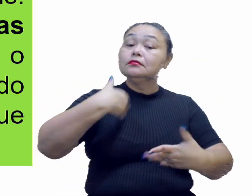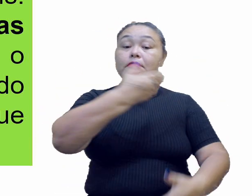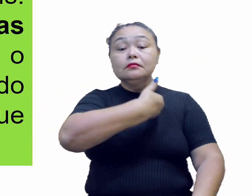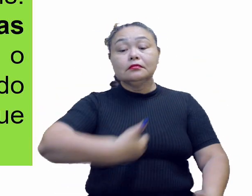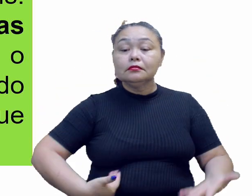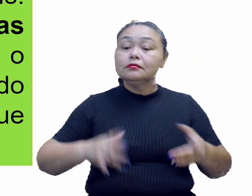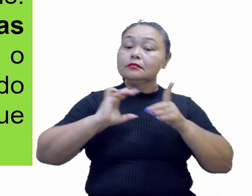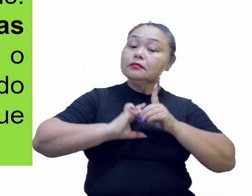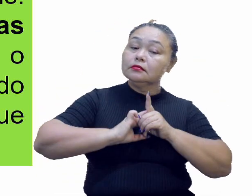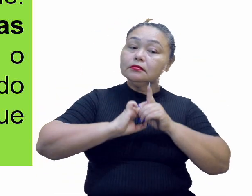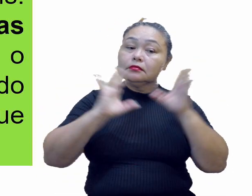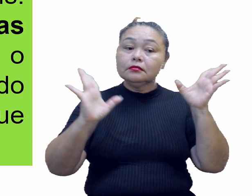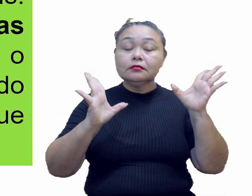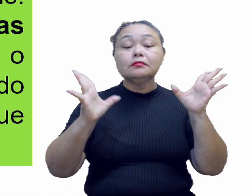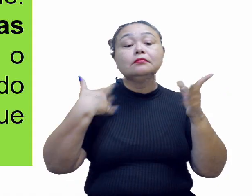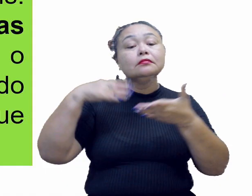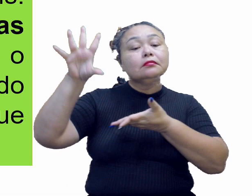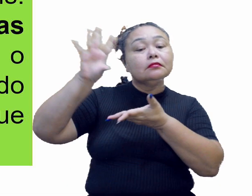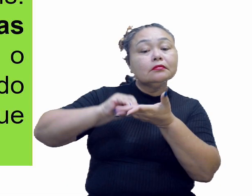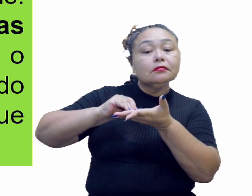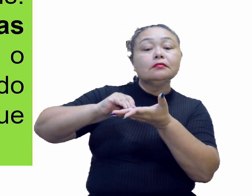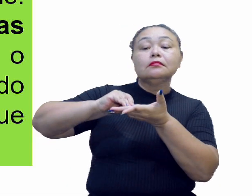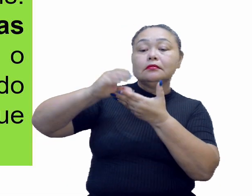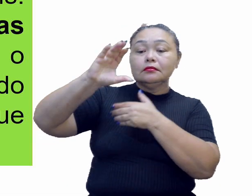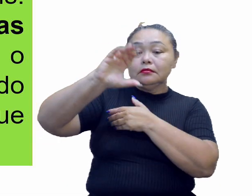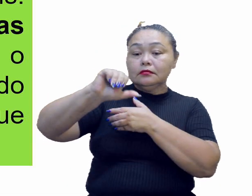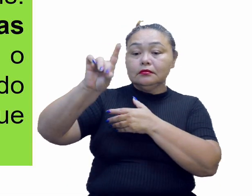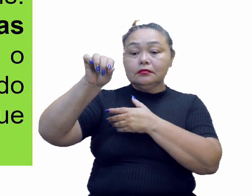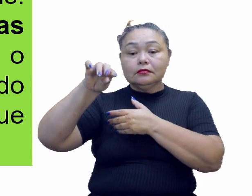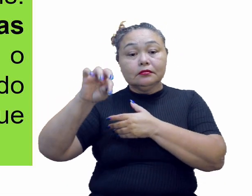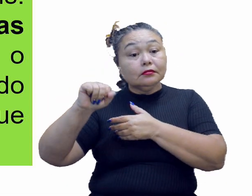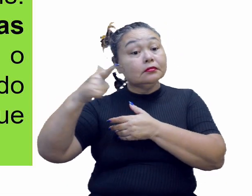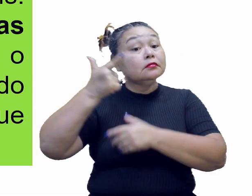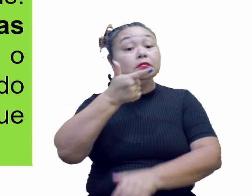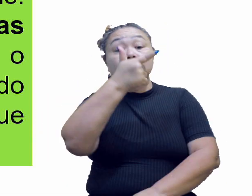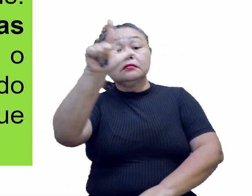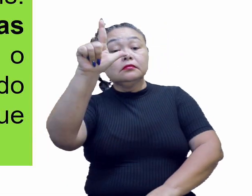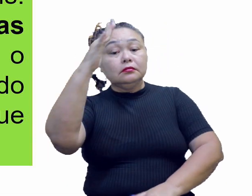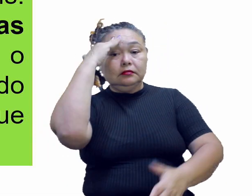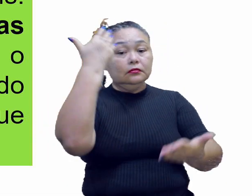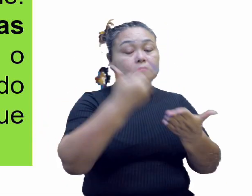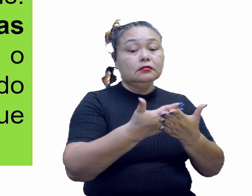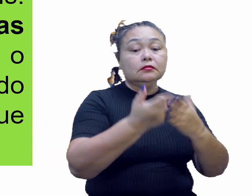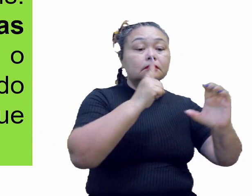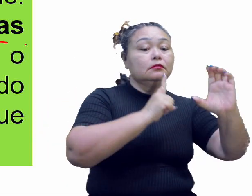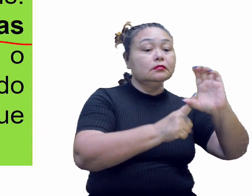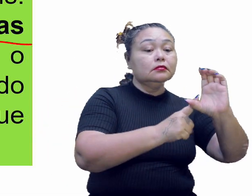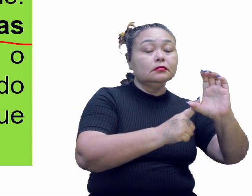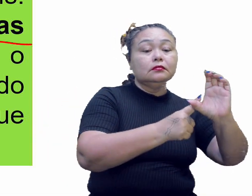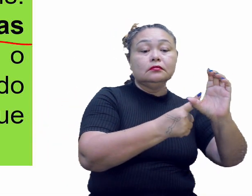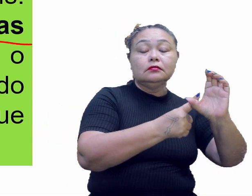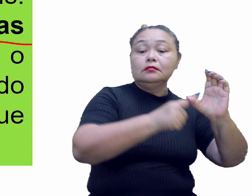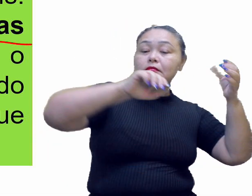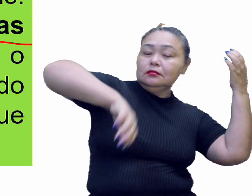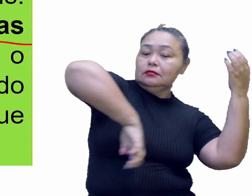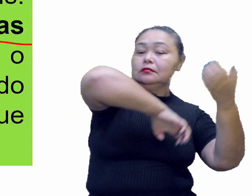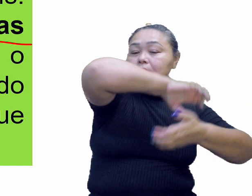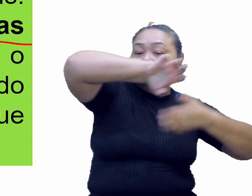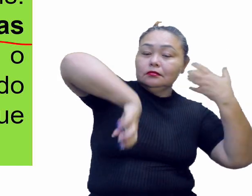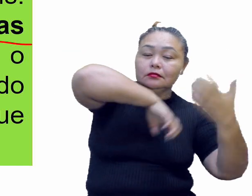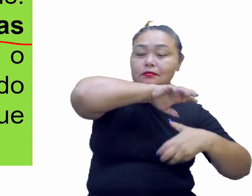Estado democrático, inspirado no modelo ocidentais. Outros defendiam modelos socialistas